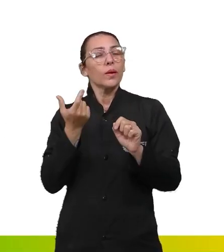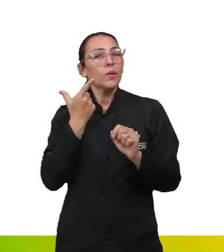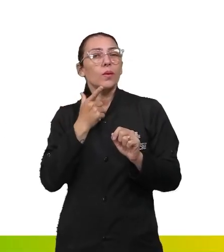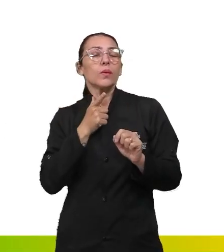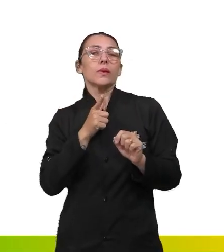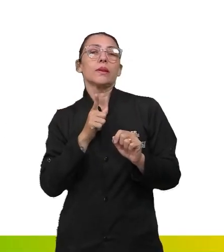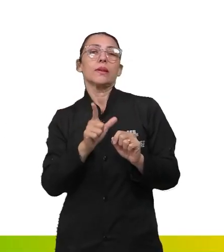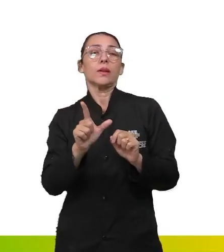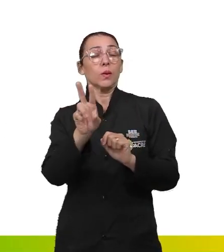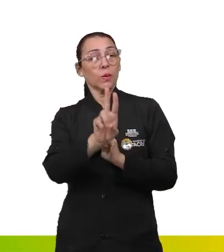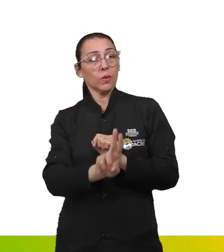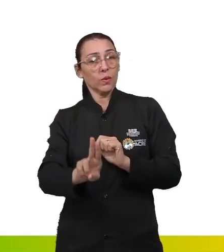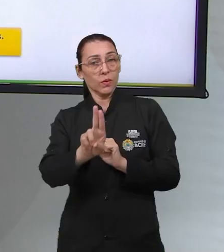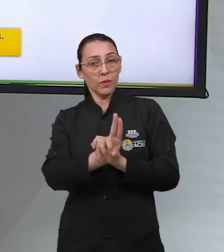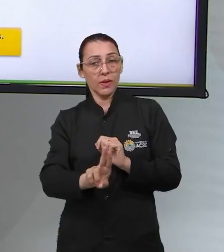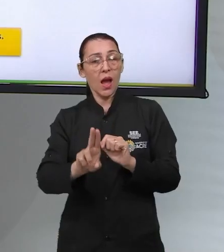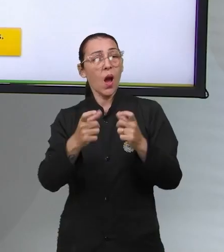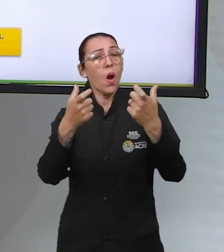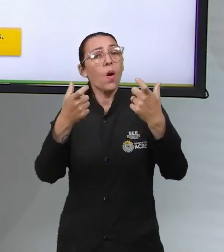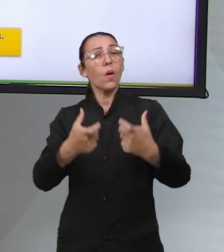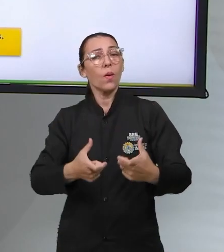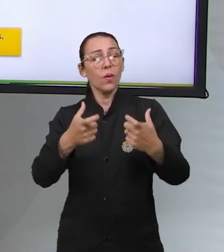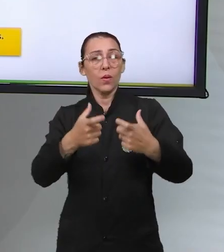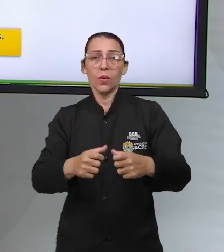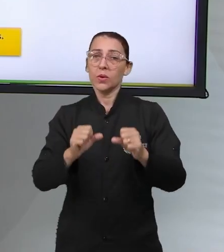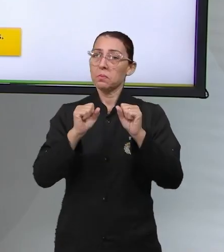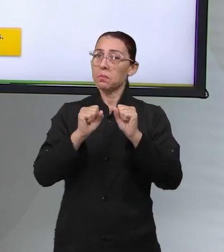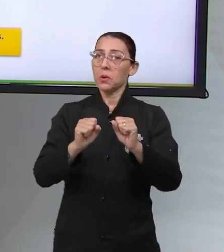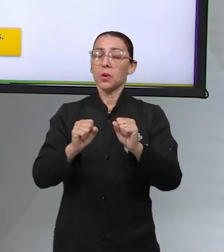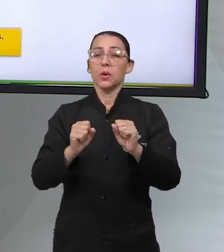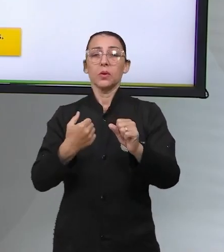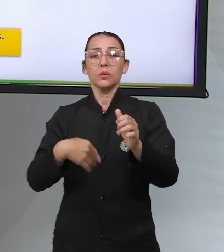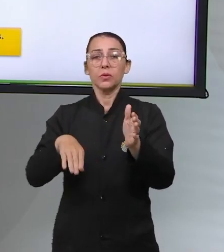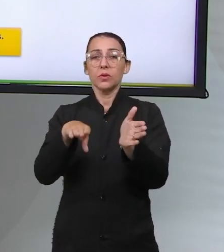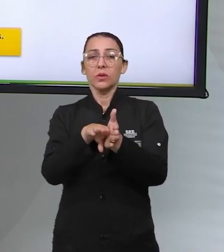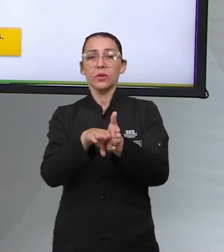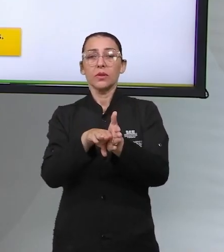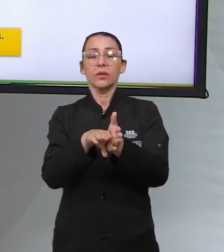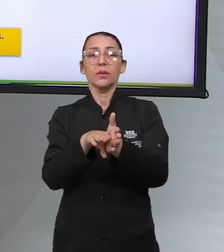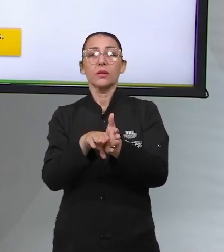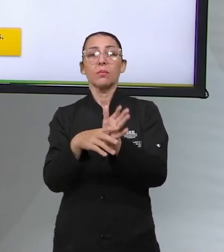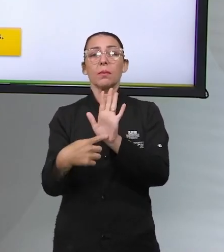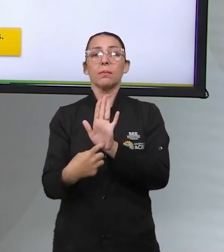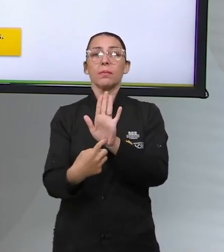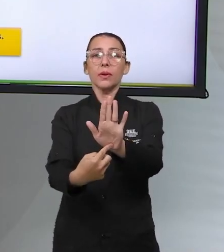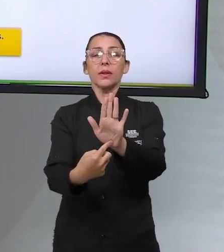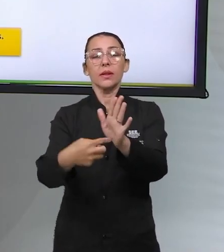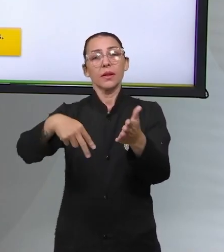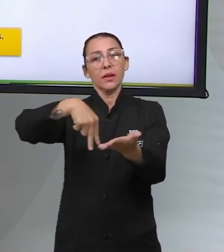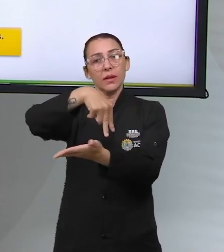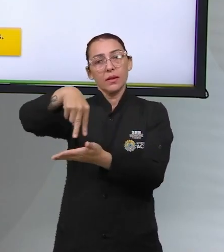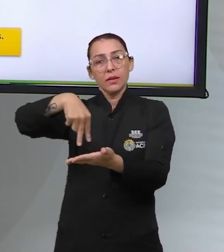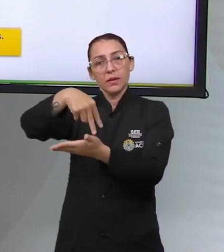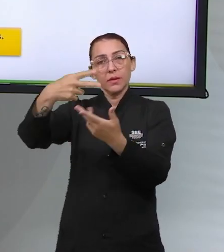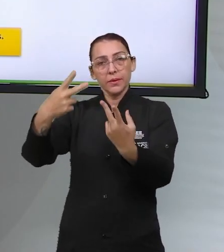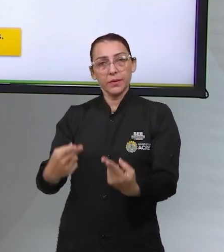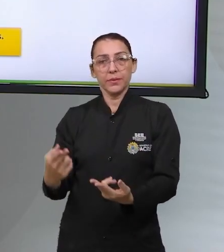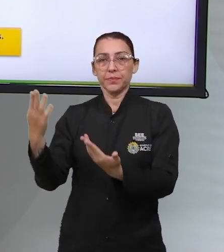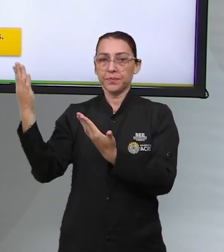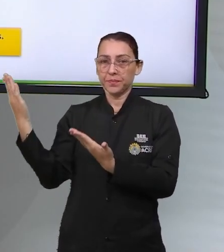consigo consumir? Aonde que eu posso chegar? Então, uma apresentação de dança como